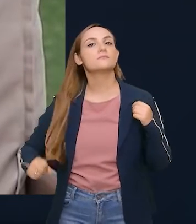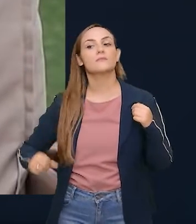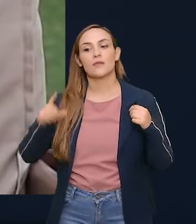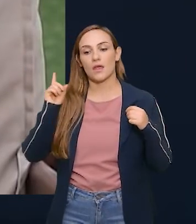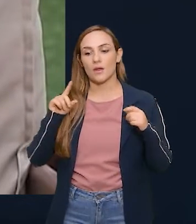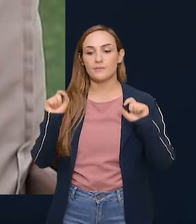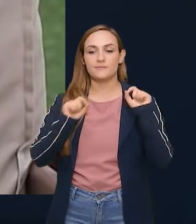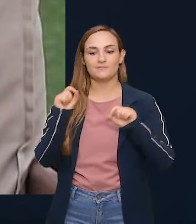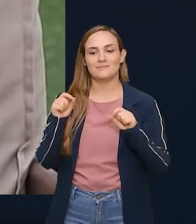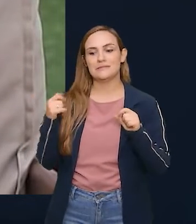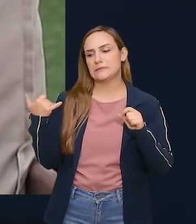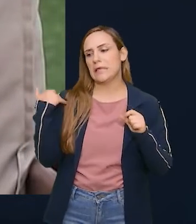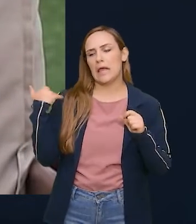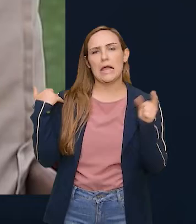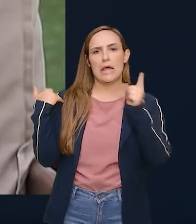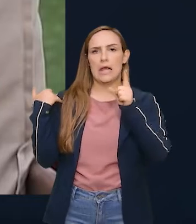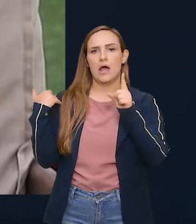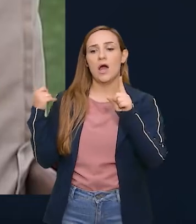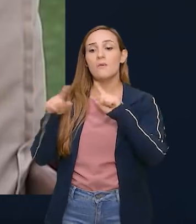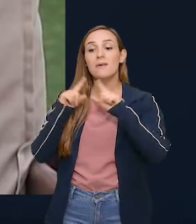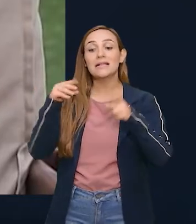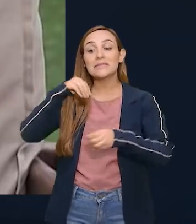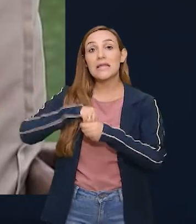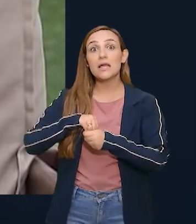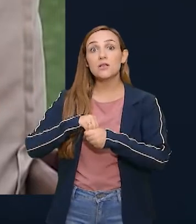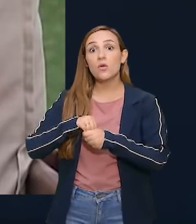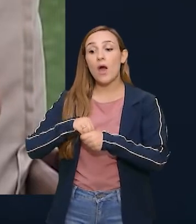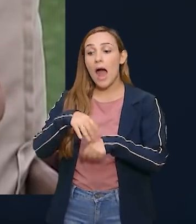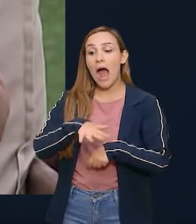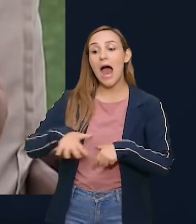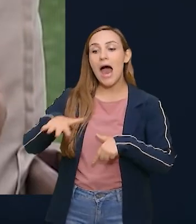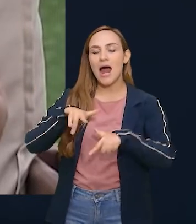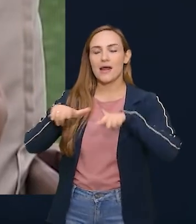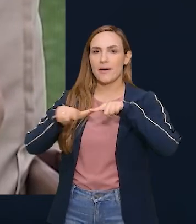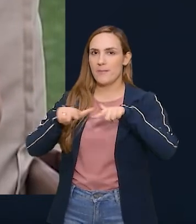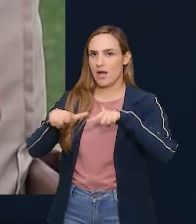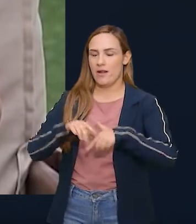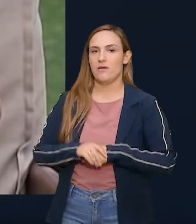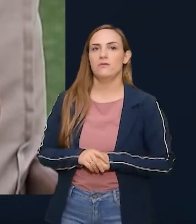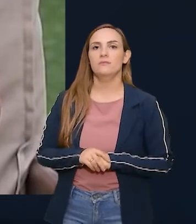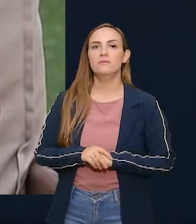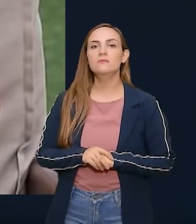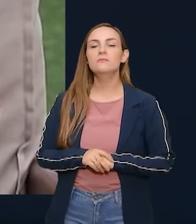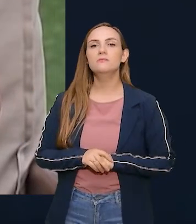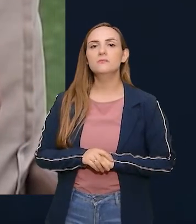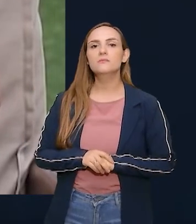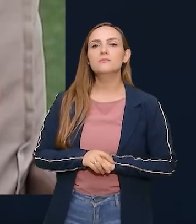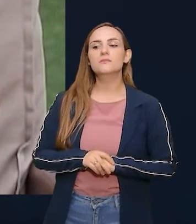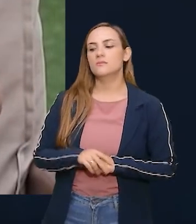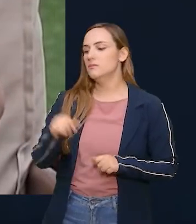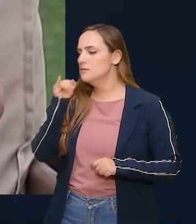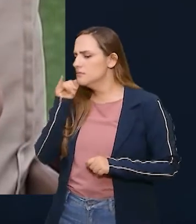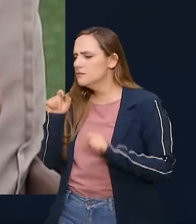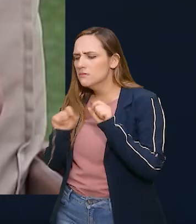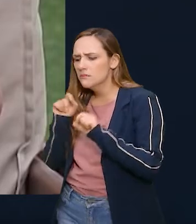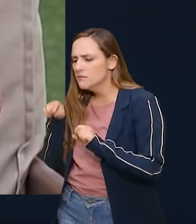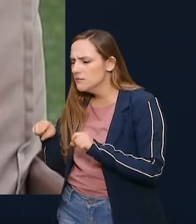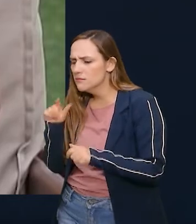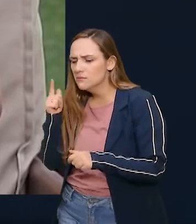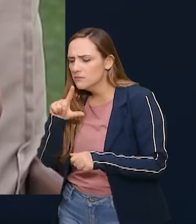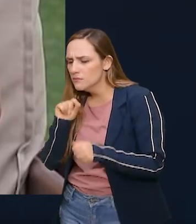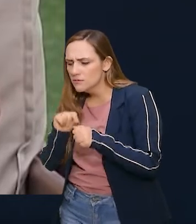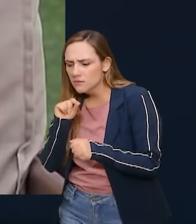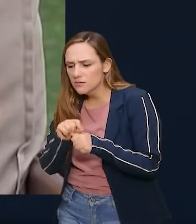comparação das habilidades dele com o grupo, não de idade, mas dentro da área dele, né? Então, o que